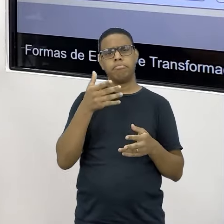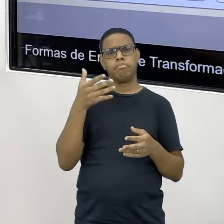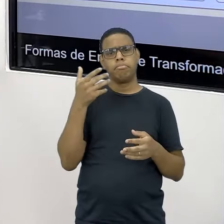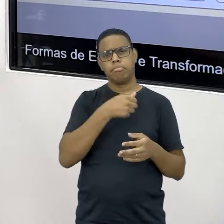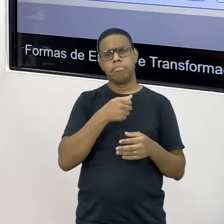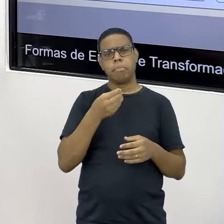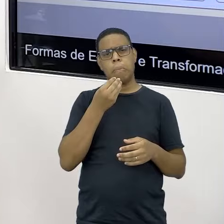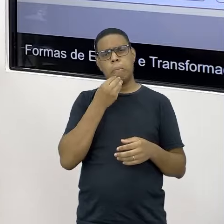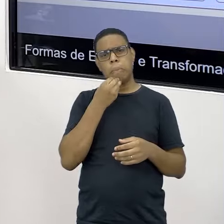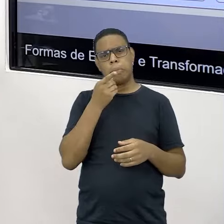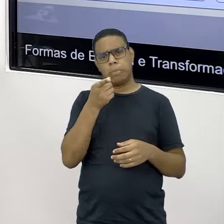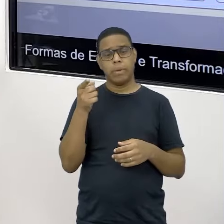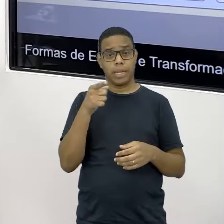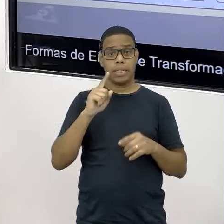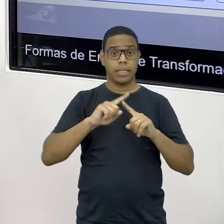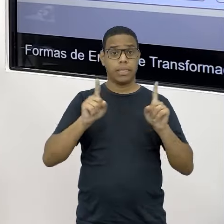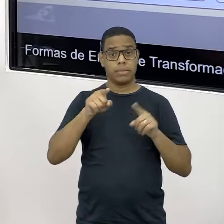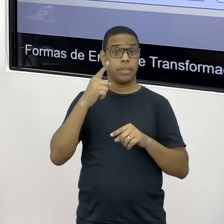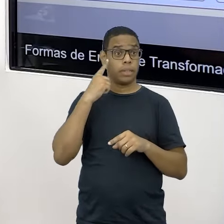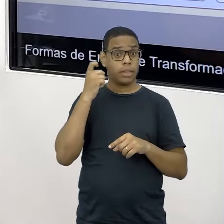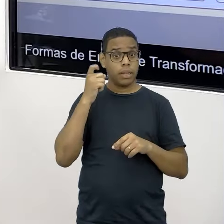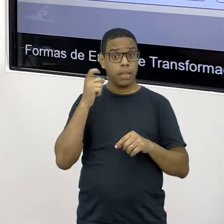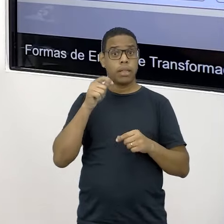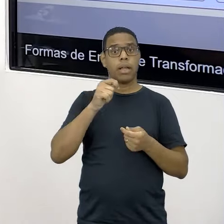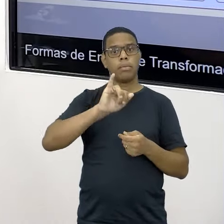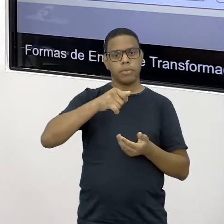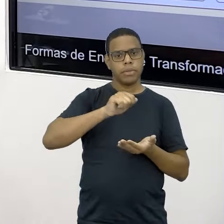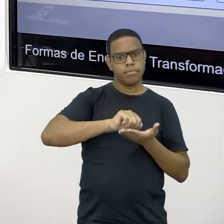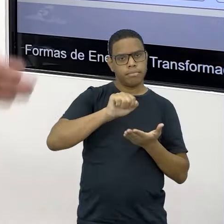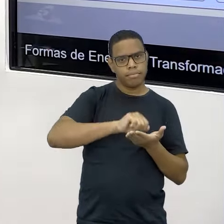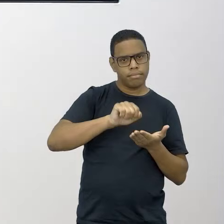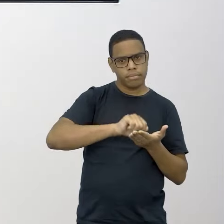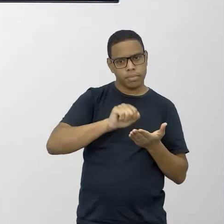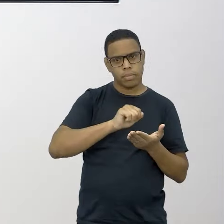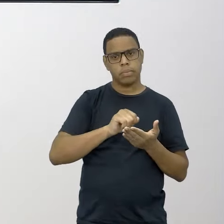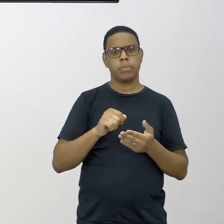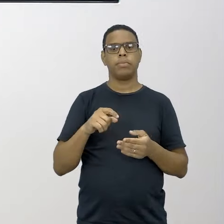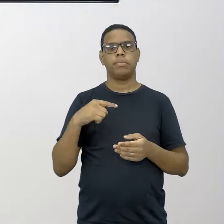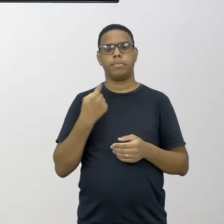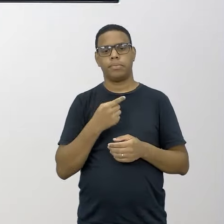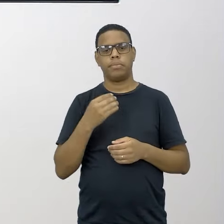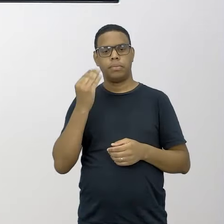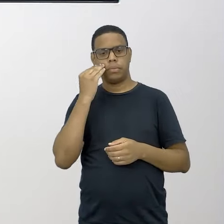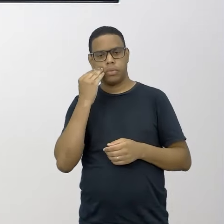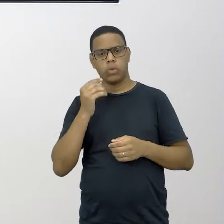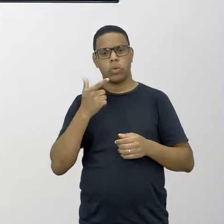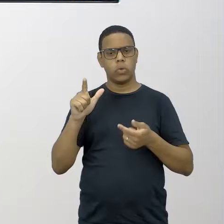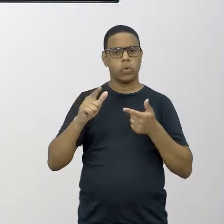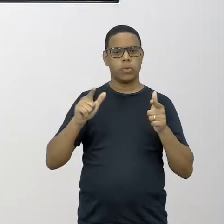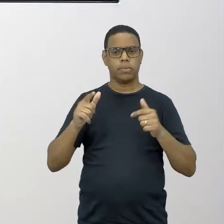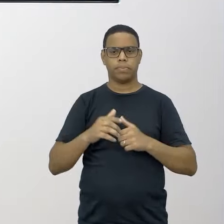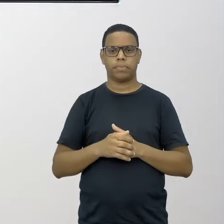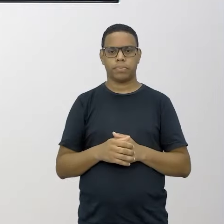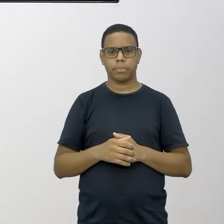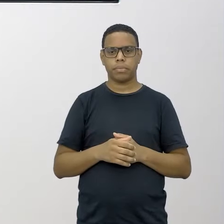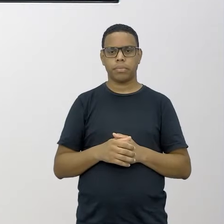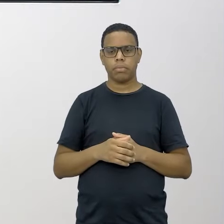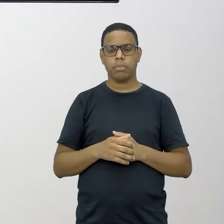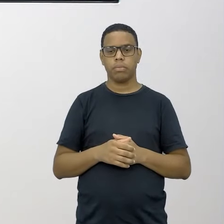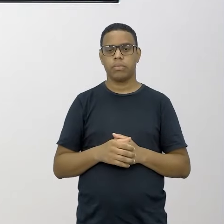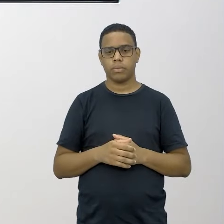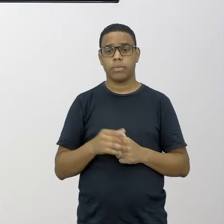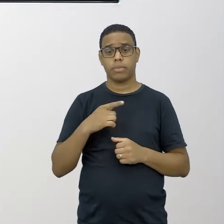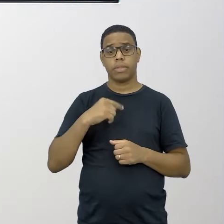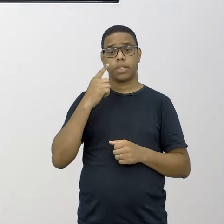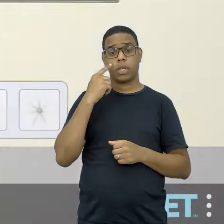Mas de repente você pode ter algumas ideias e tudo mais, vai anotando tudo no seu caderno. A gente vai testar aqui todas as opções, né? Tem essa opção então